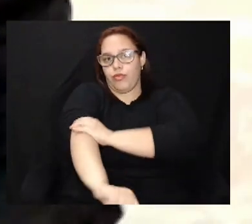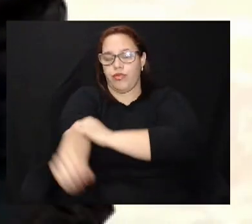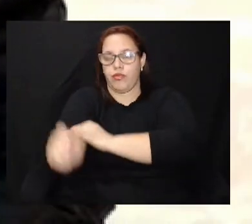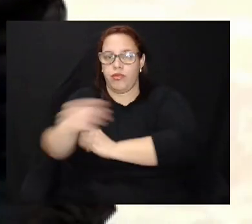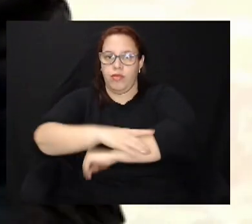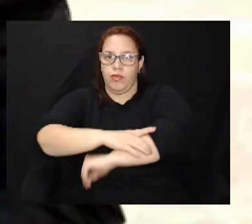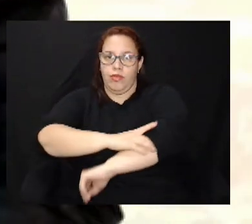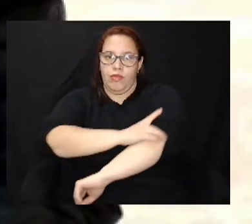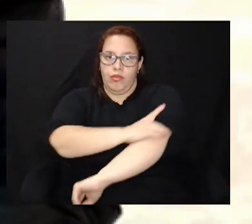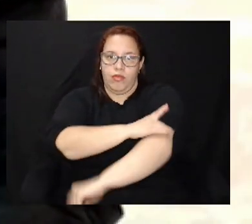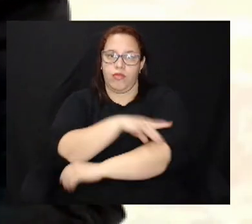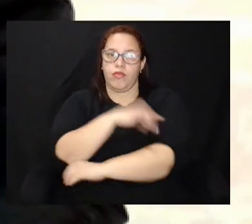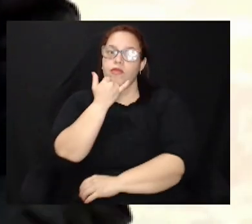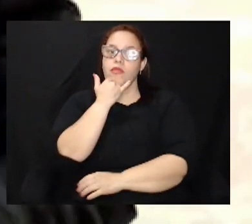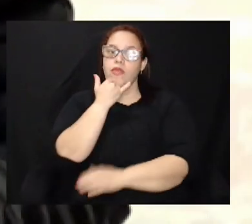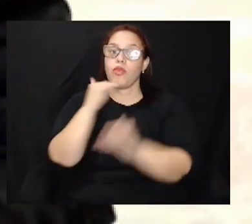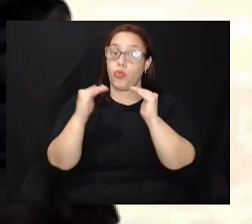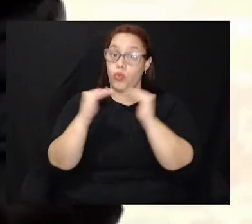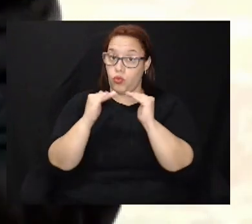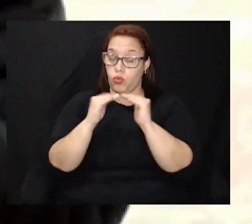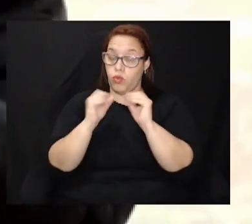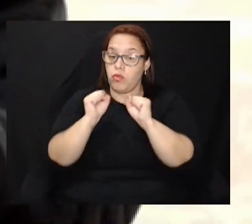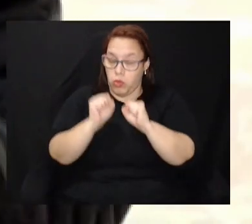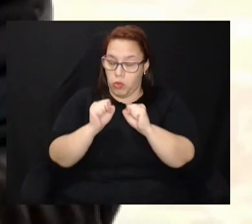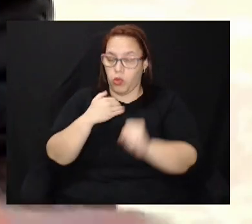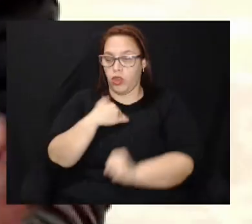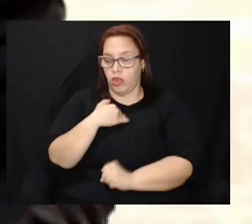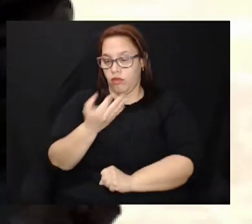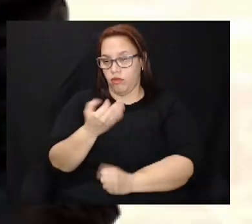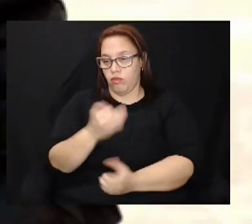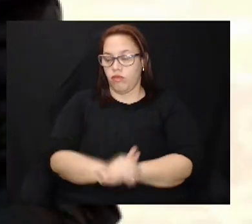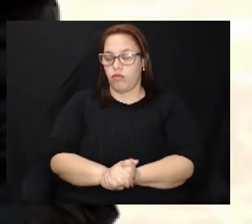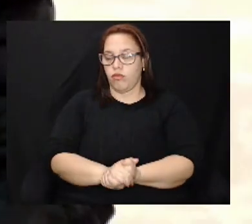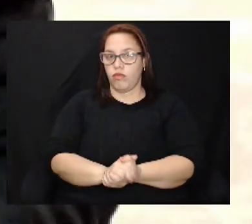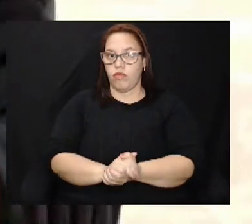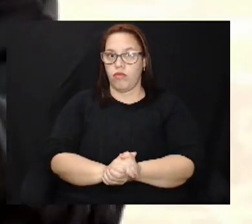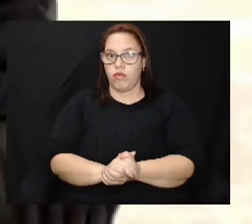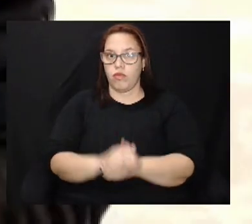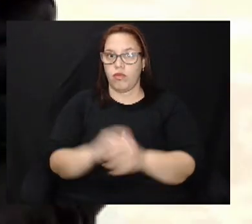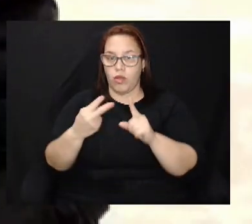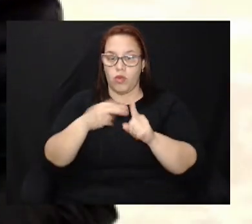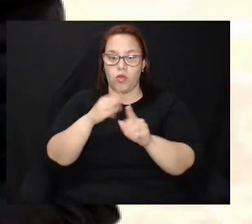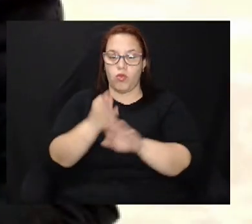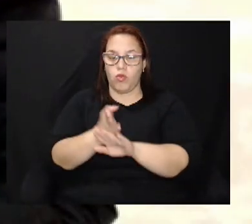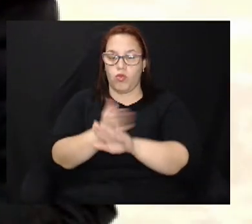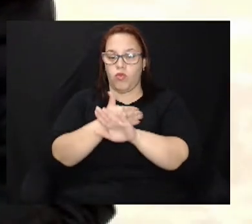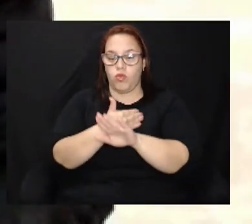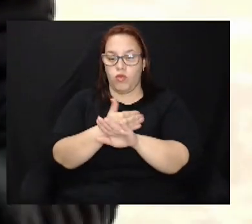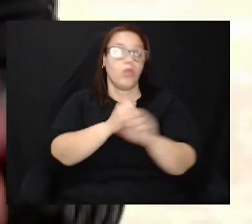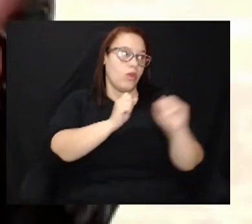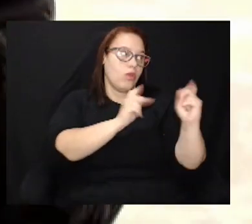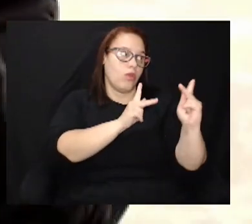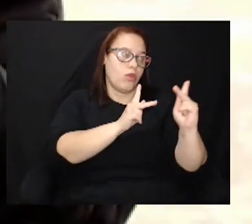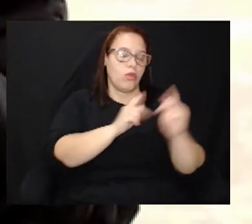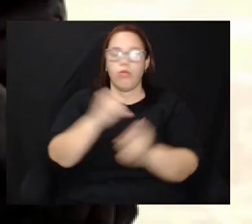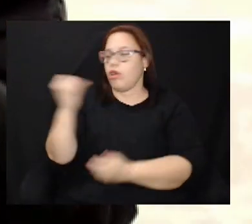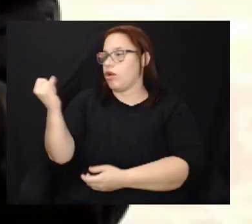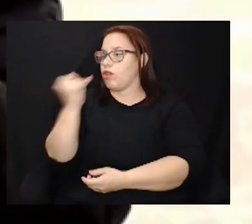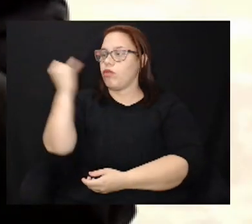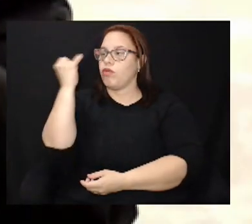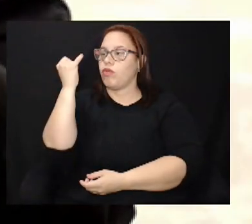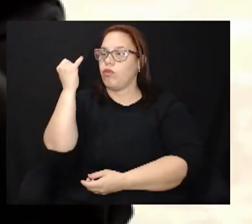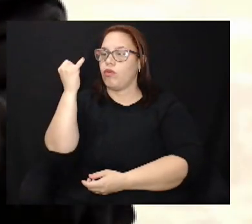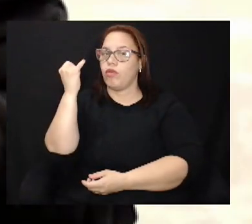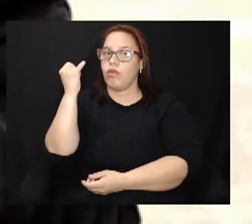você concordar, a colocar um ponto antes. O ponto que eu acho mais relevante.